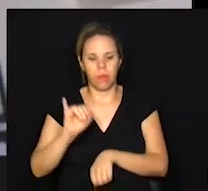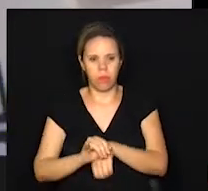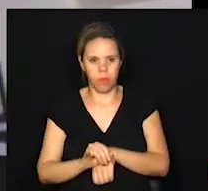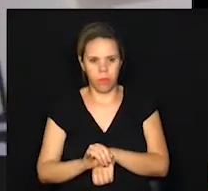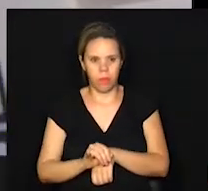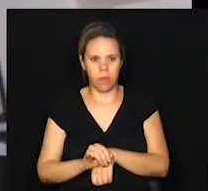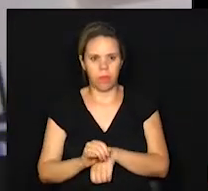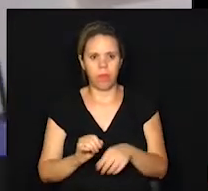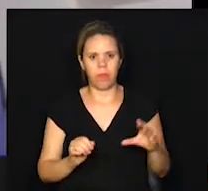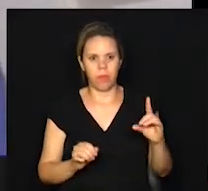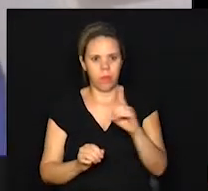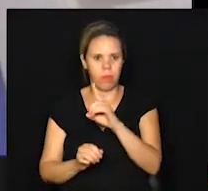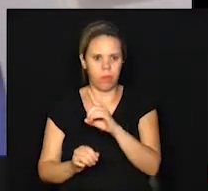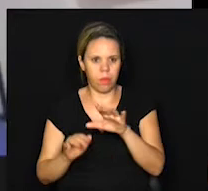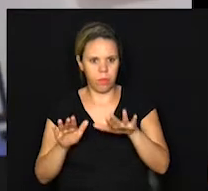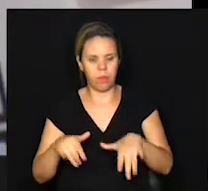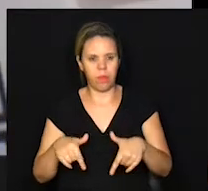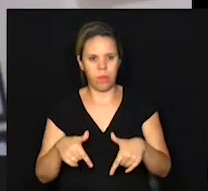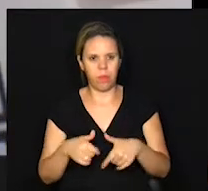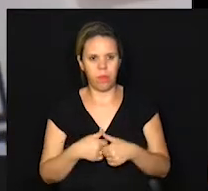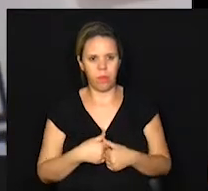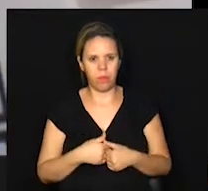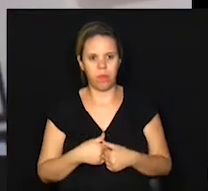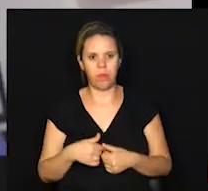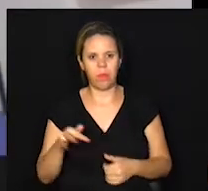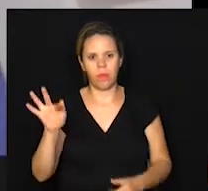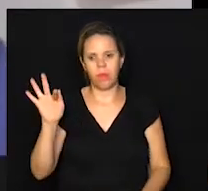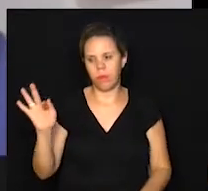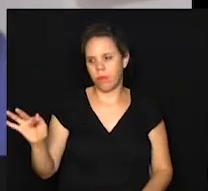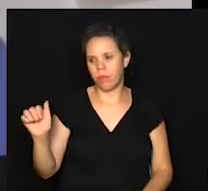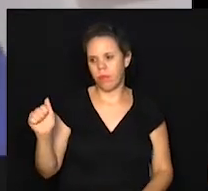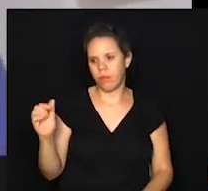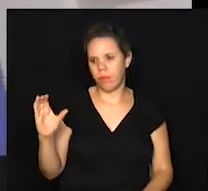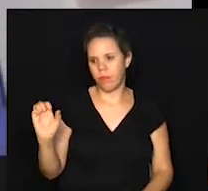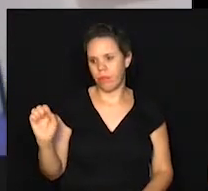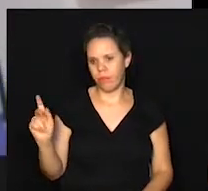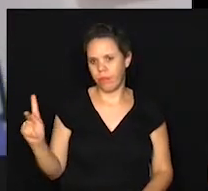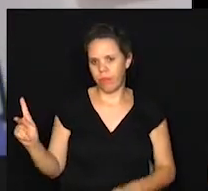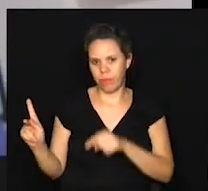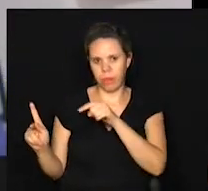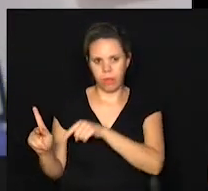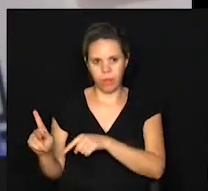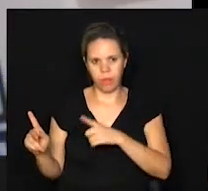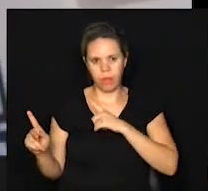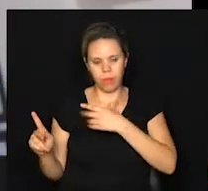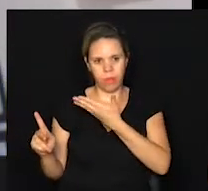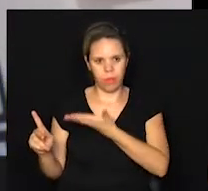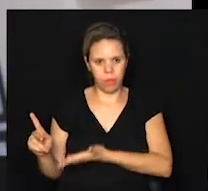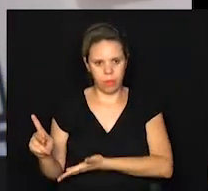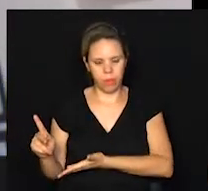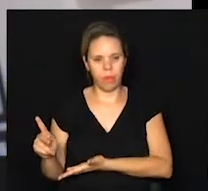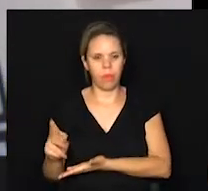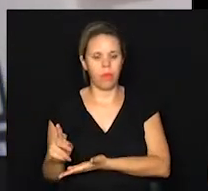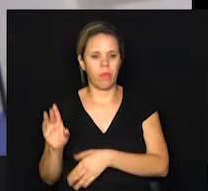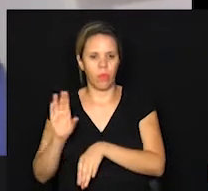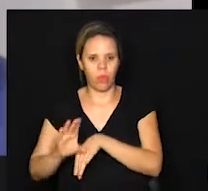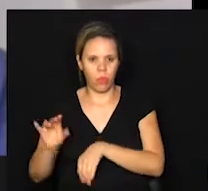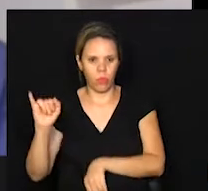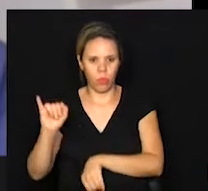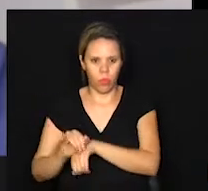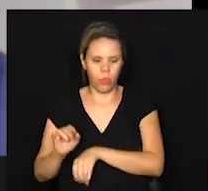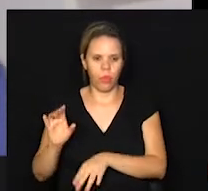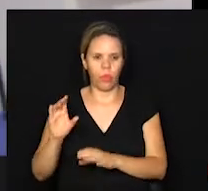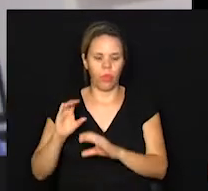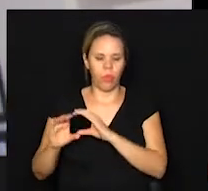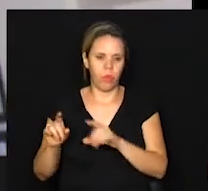esse coordenador-geral fica, inclusive. E a FACAMP, né, que é uma universidade que tem um curso de Relações Internacionais também